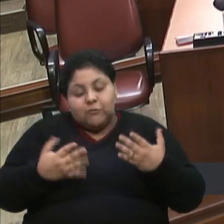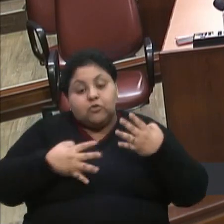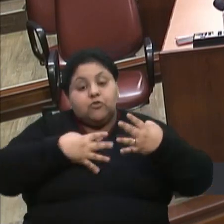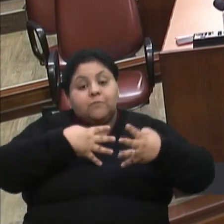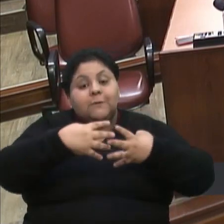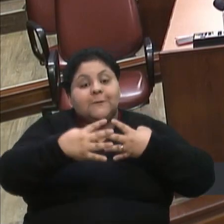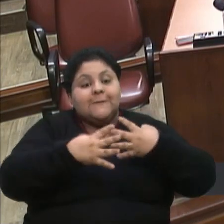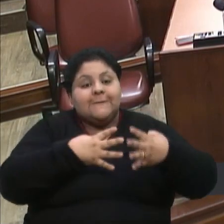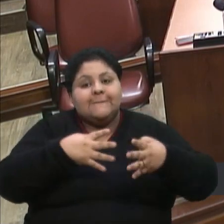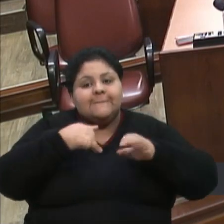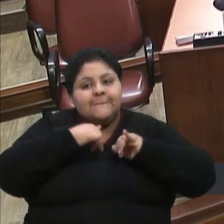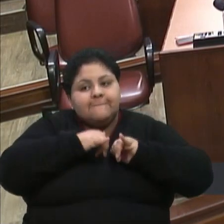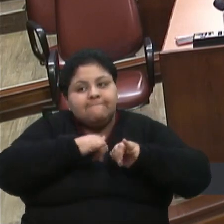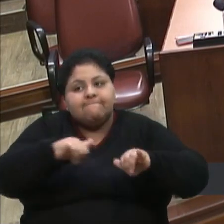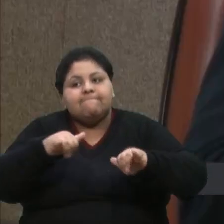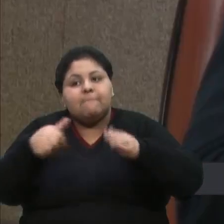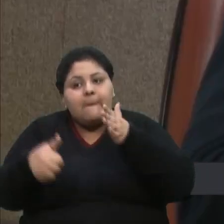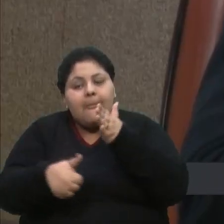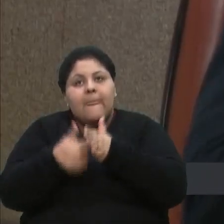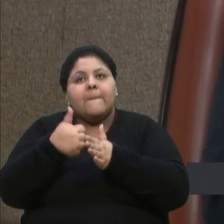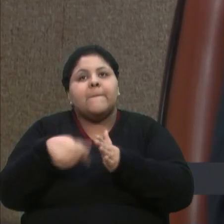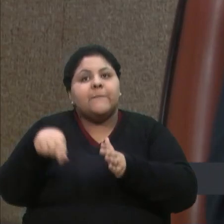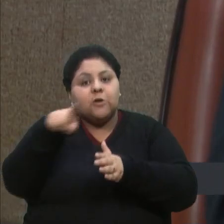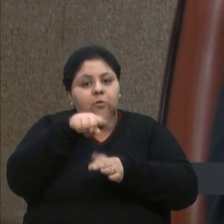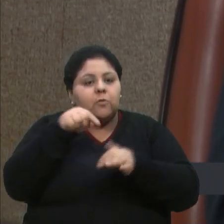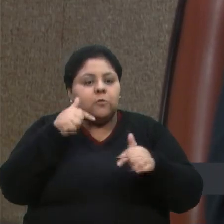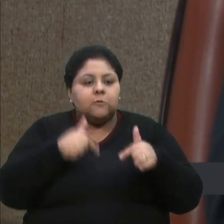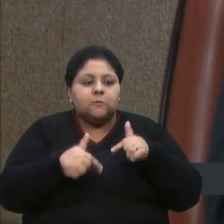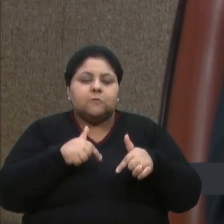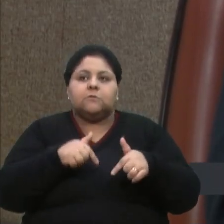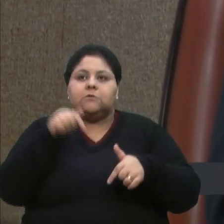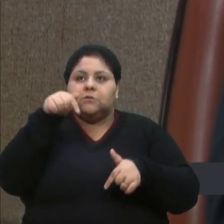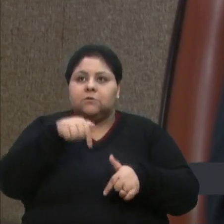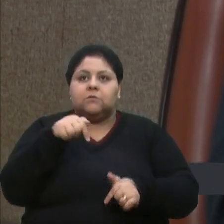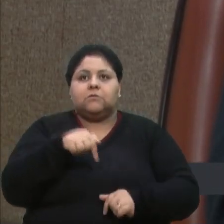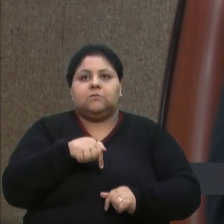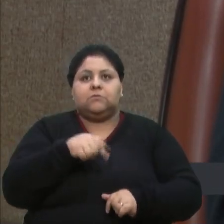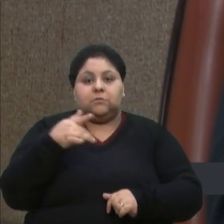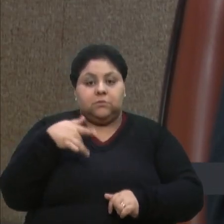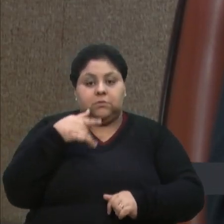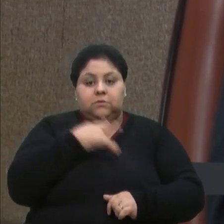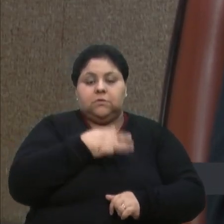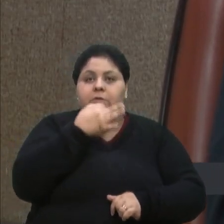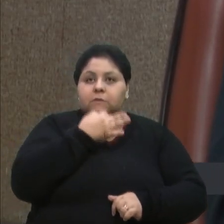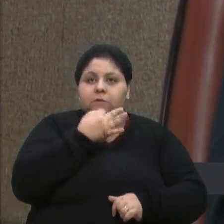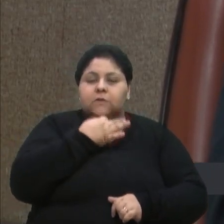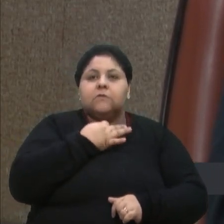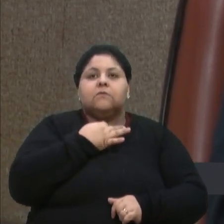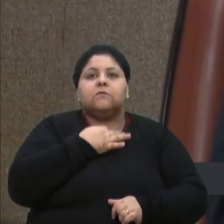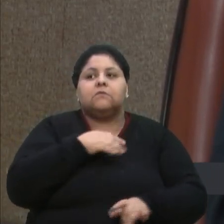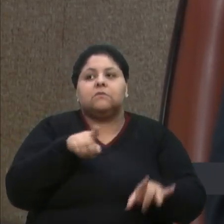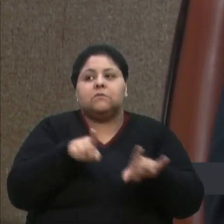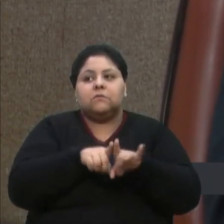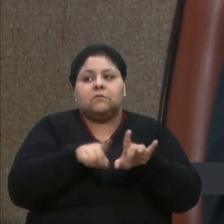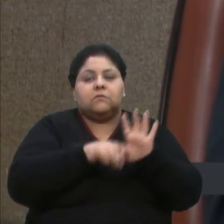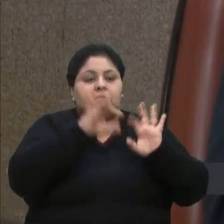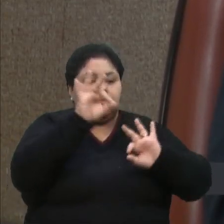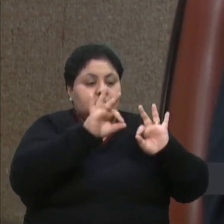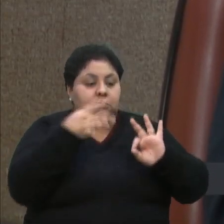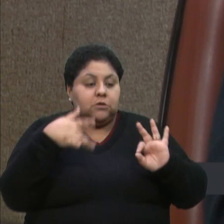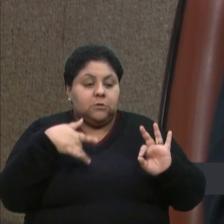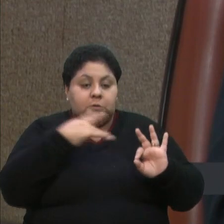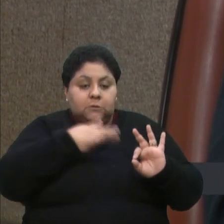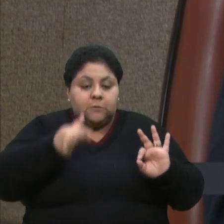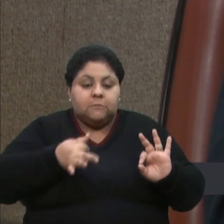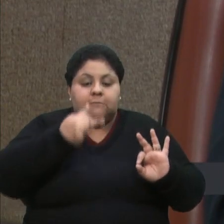mais informações, melhor será até nosso trabalho interno aqui quando a gente falar de saúde em Caxias do Sul. E também para planejar uma saúde de futuro